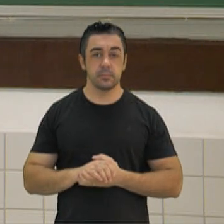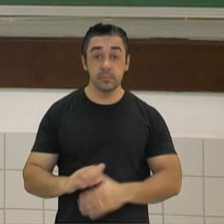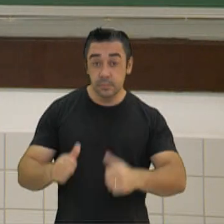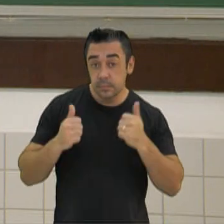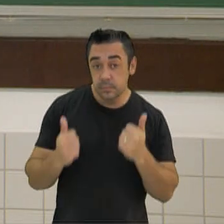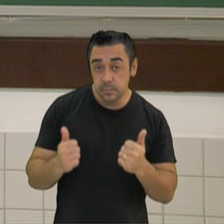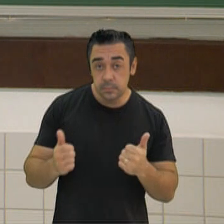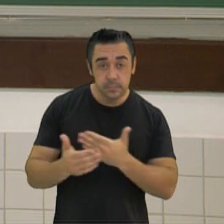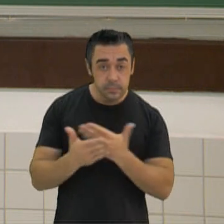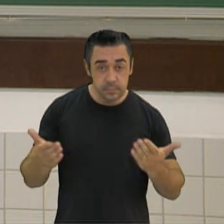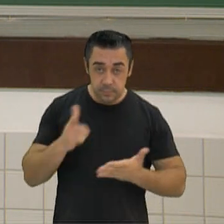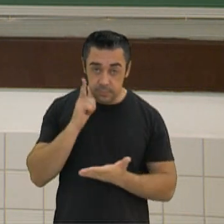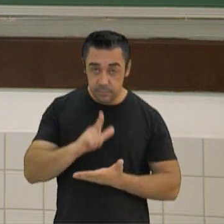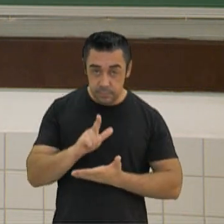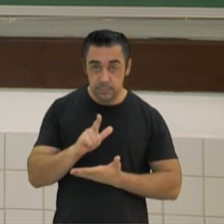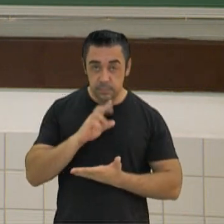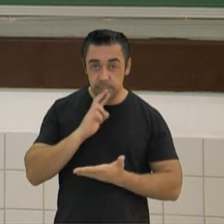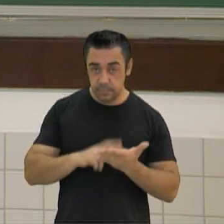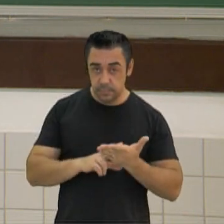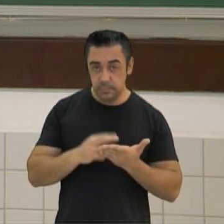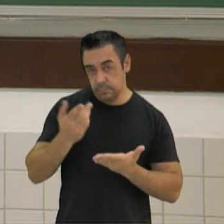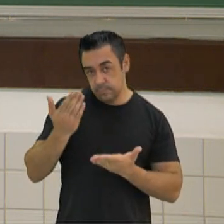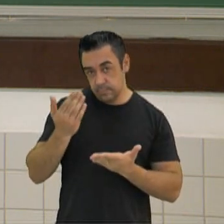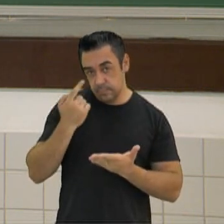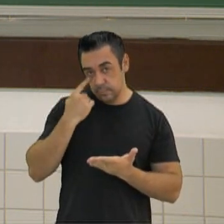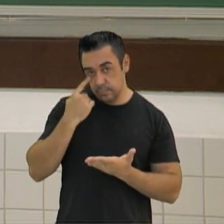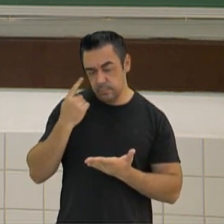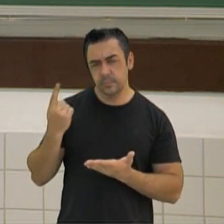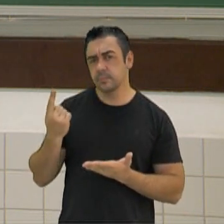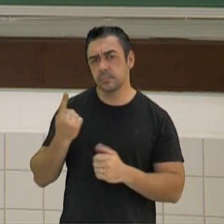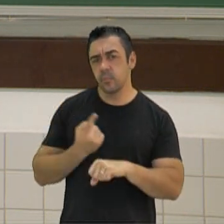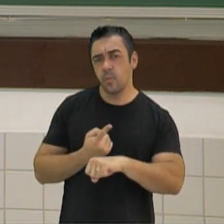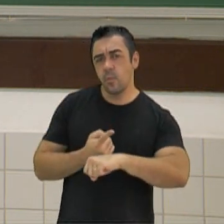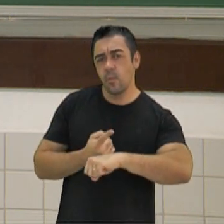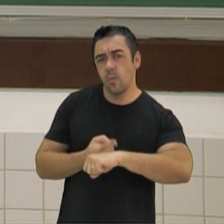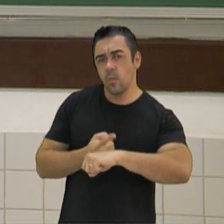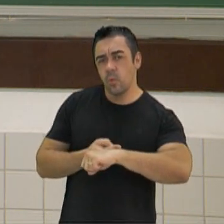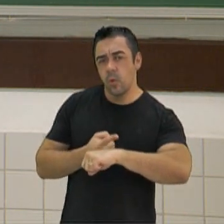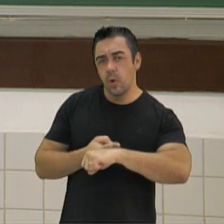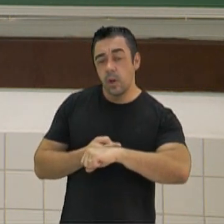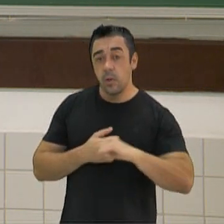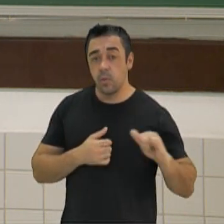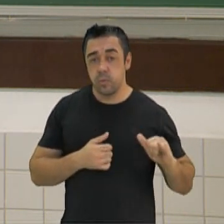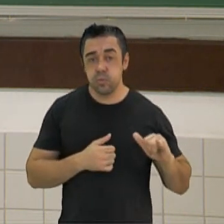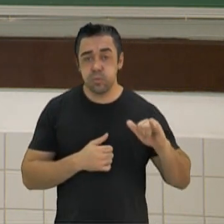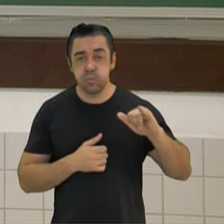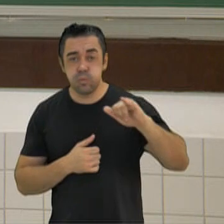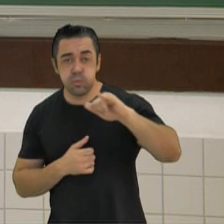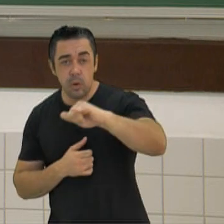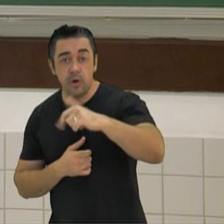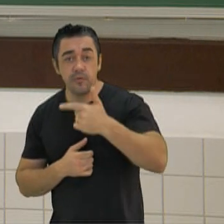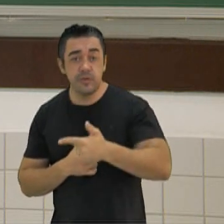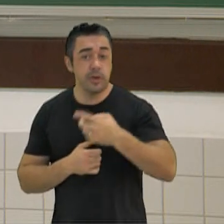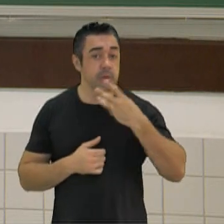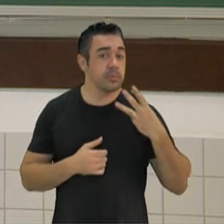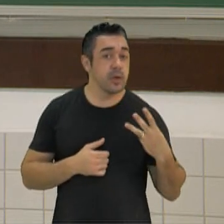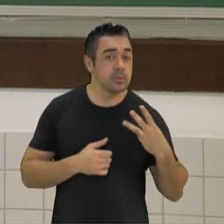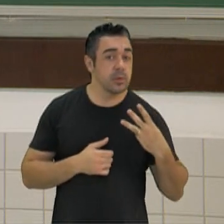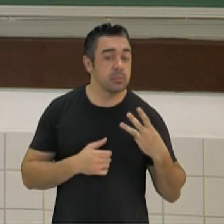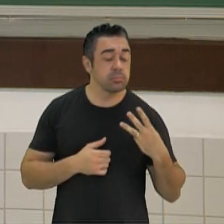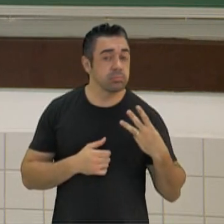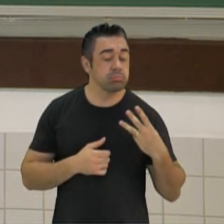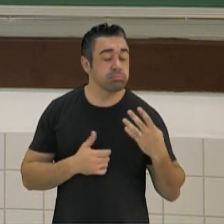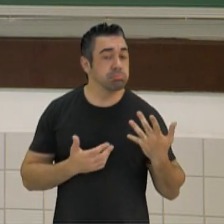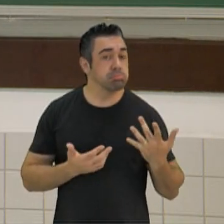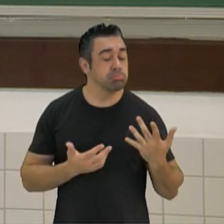Muito bem, galera, conseguiram fazer? Vamos dar uma olhada aqui então? Em que horário decola o 23º voo? Então, nós